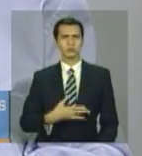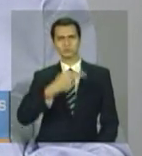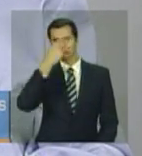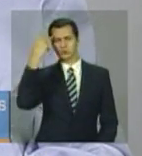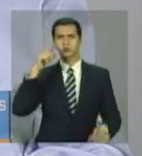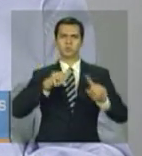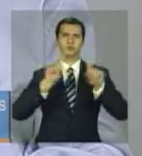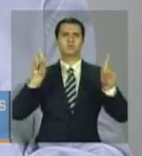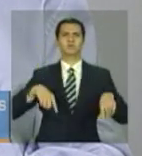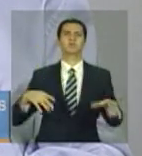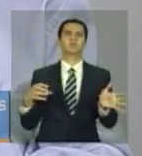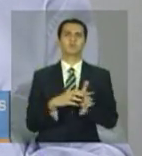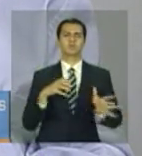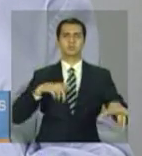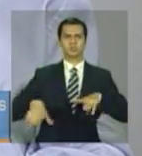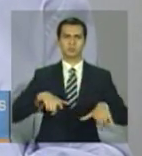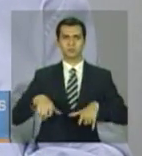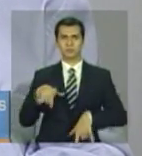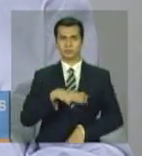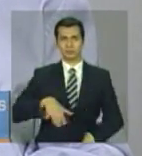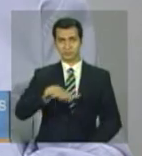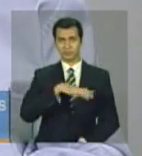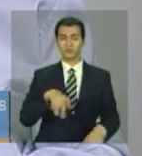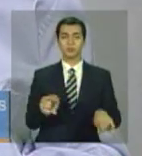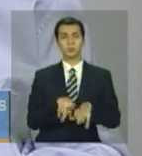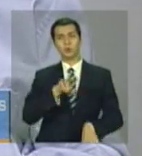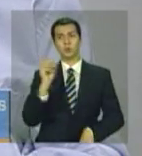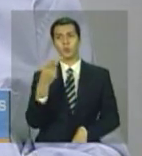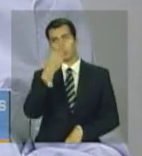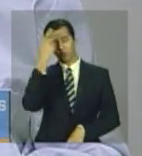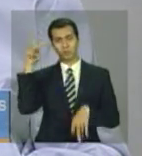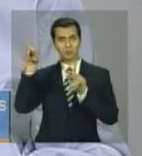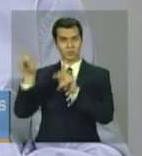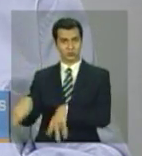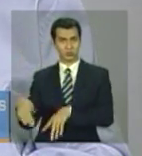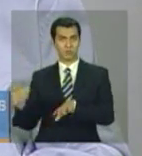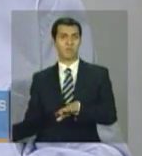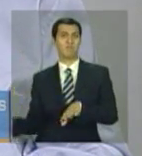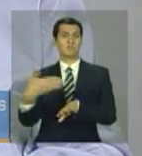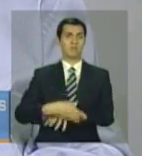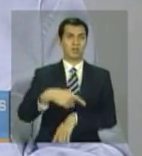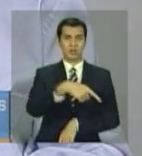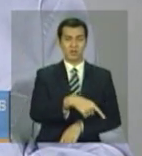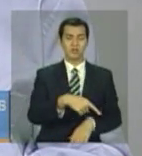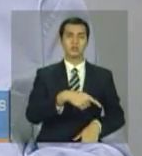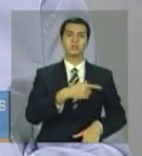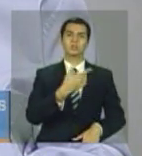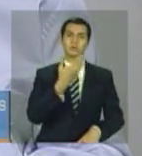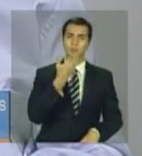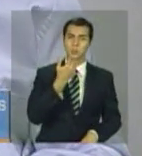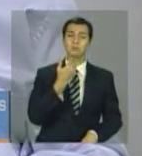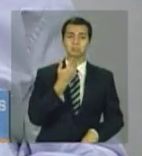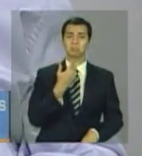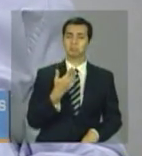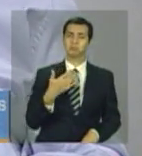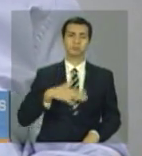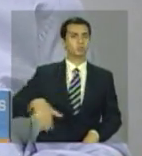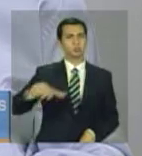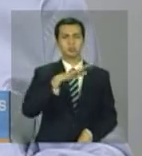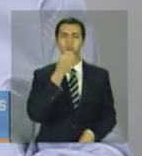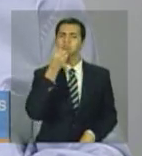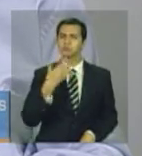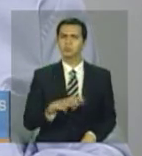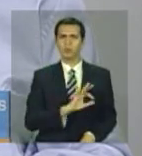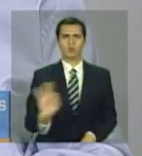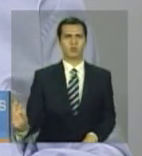funcionário daquela unidade ou até aquela população que vai ali se sinta bem naquele espaço, né? Nós ainda precisamos, ainda uma identidade, um